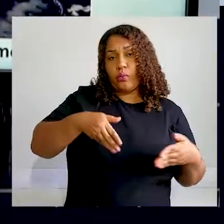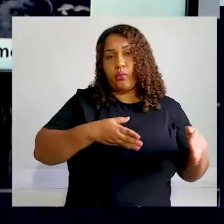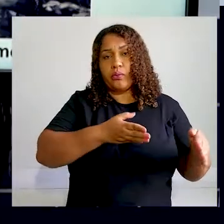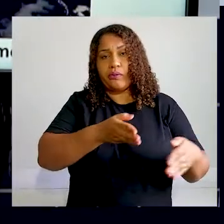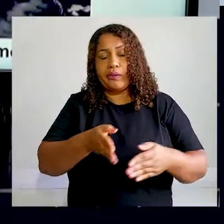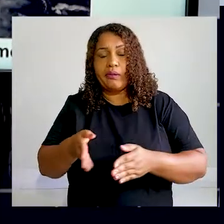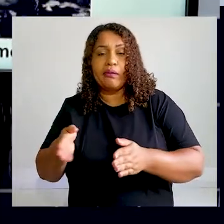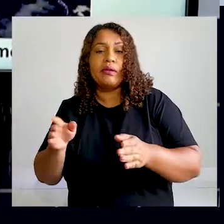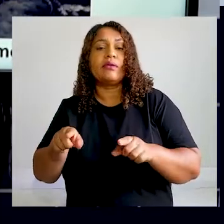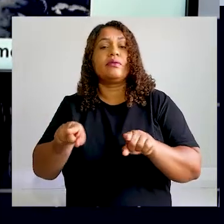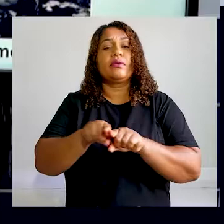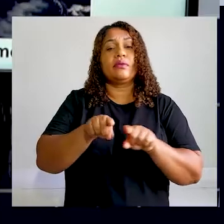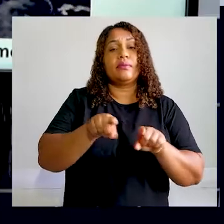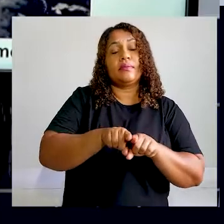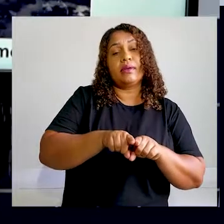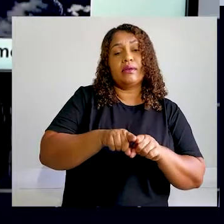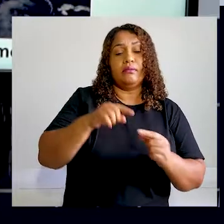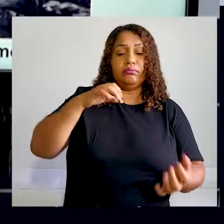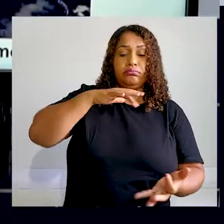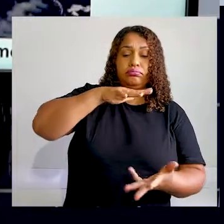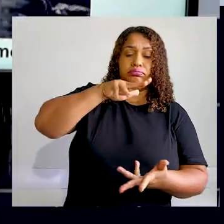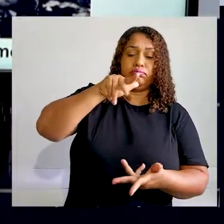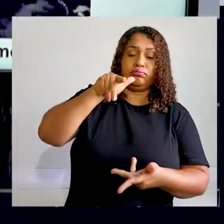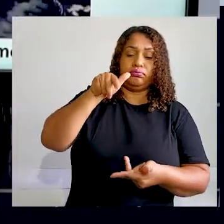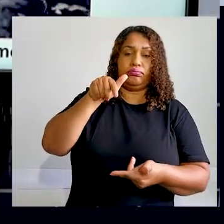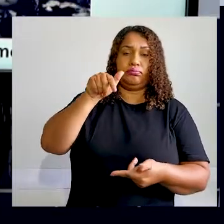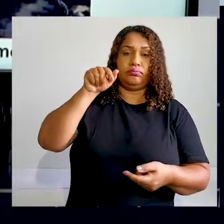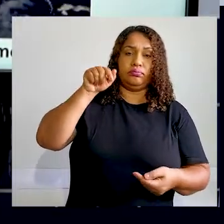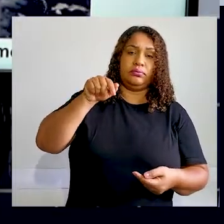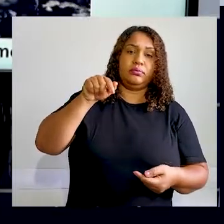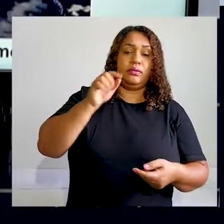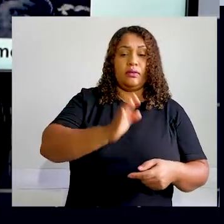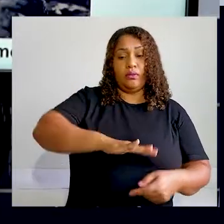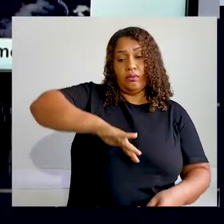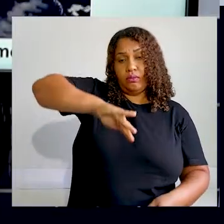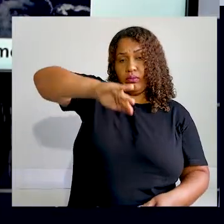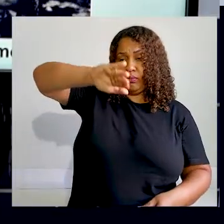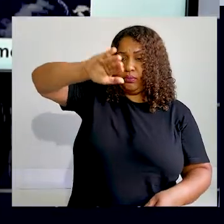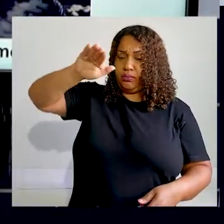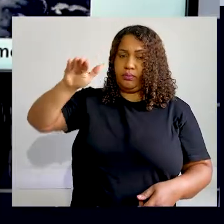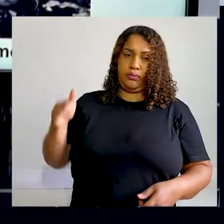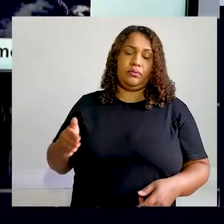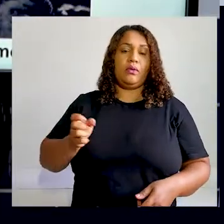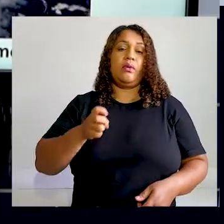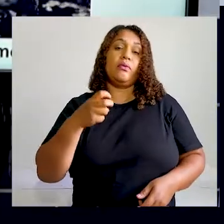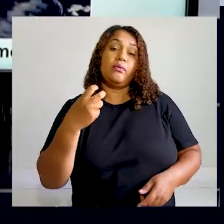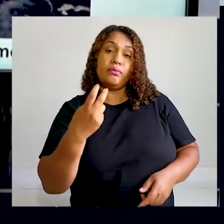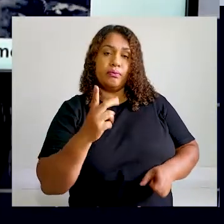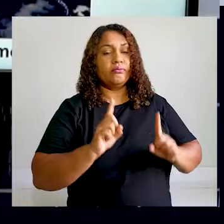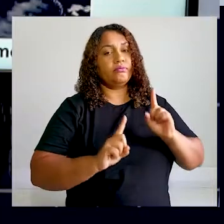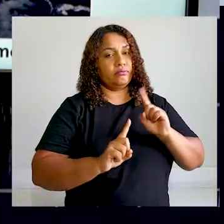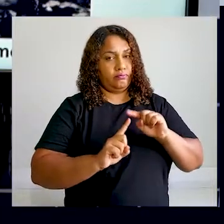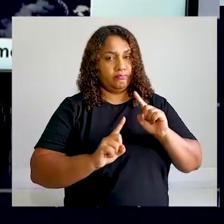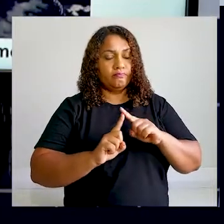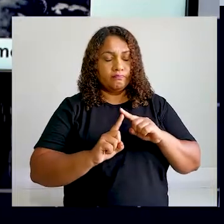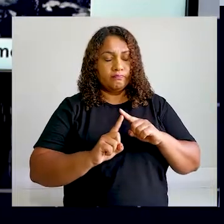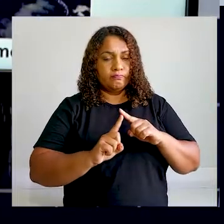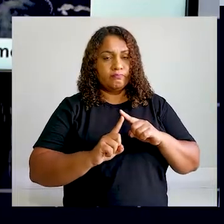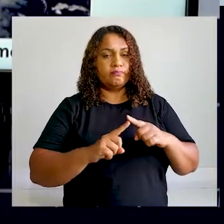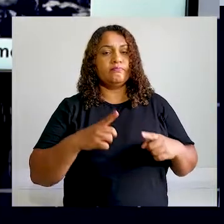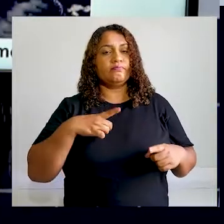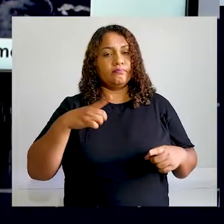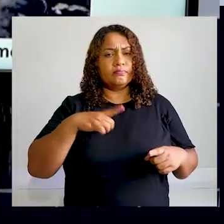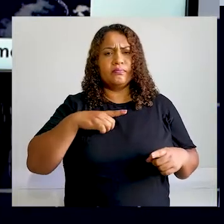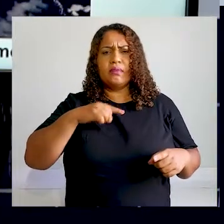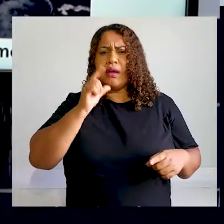rios, lagos, aquíferos, calotas polares e no alto das montanhas. Esses dois tipos